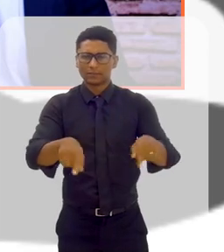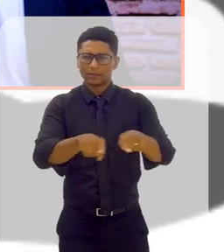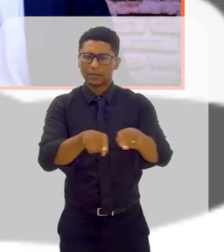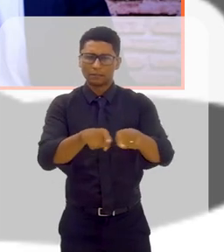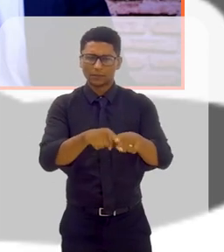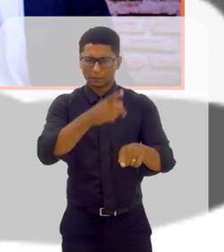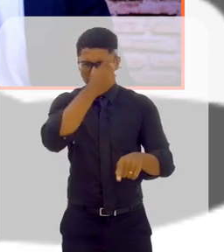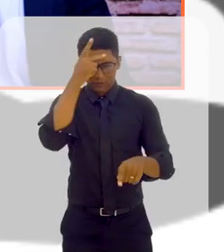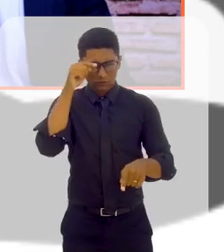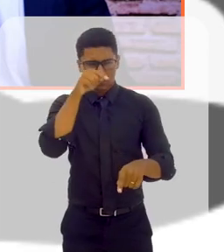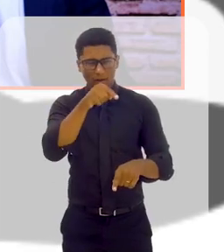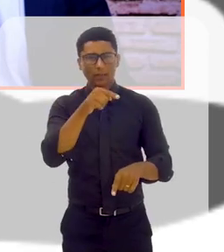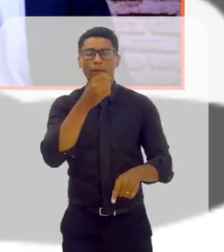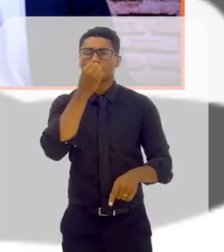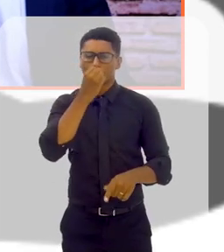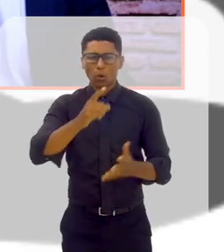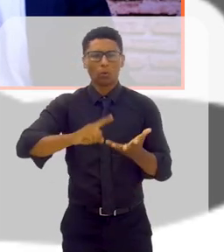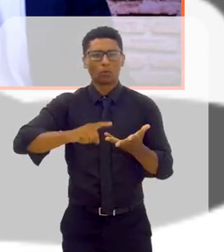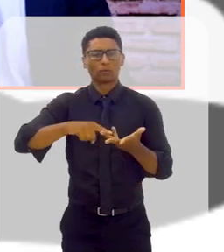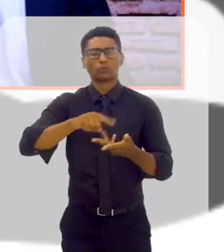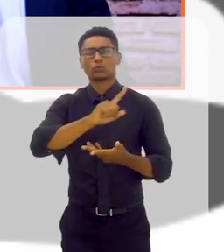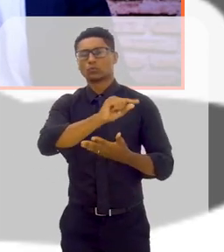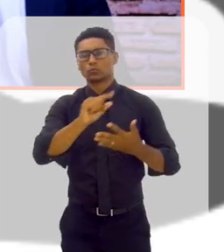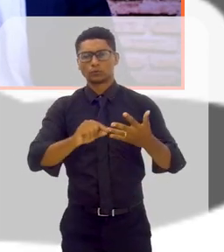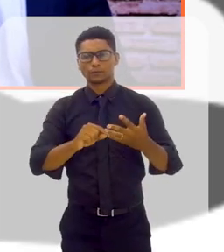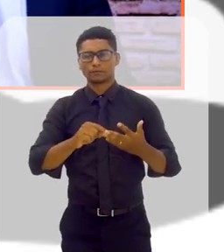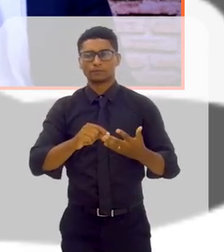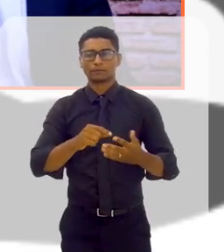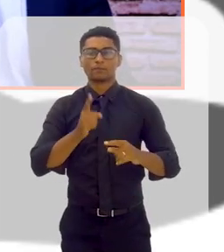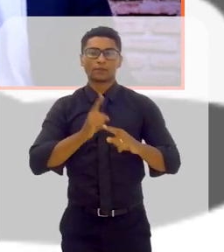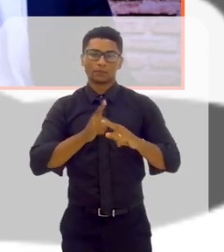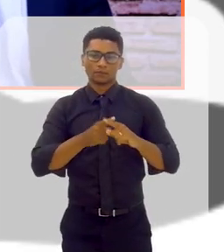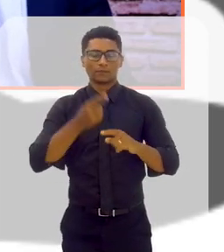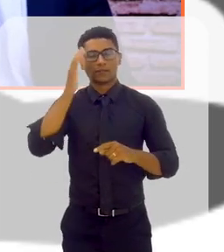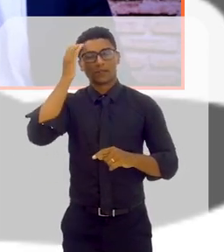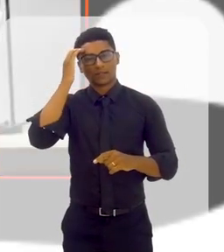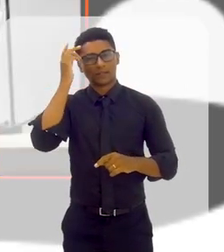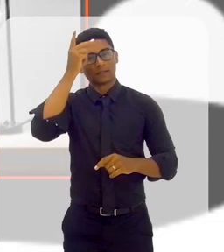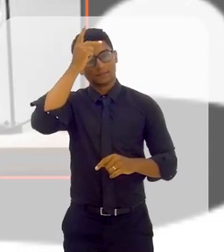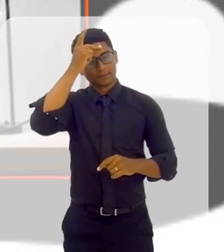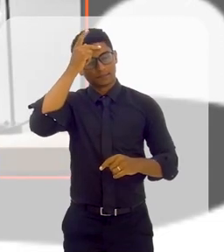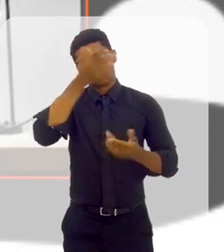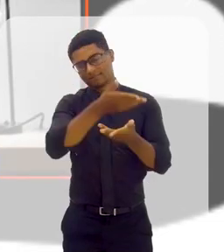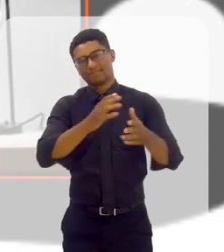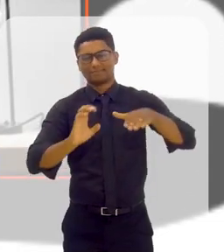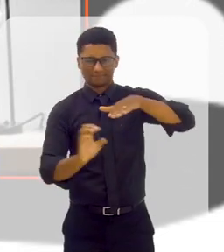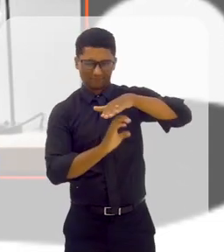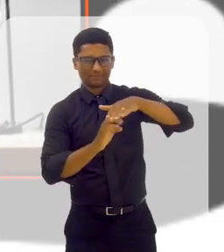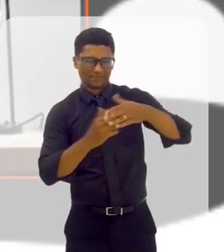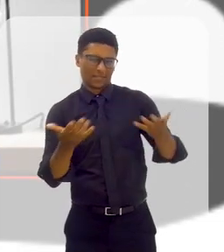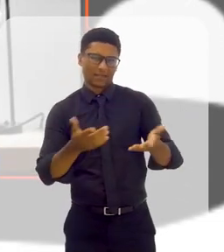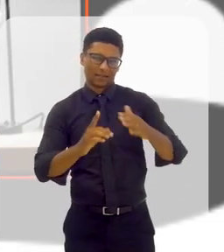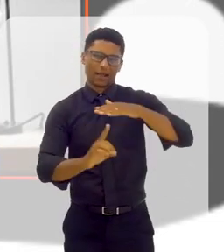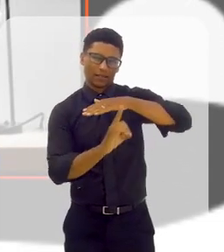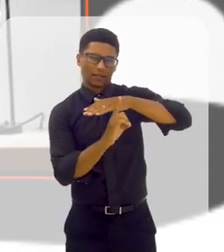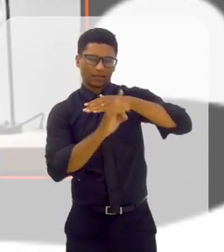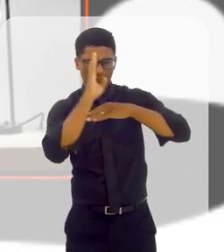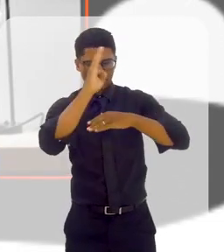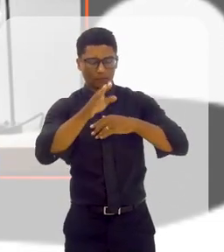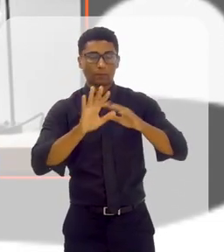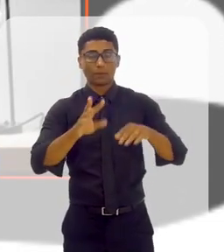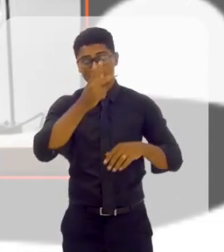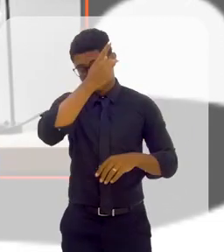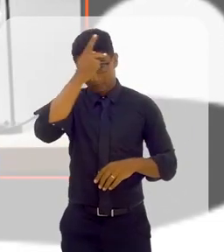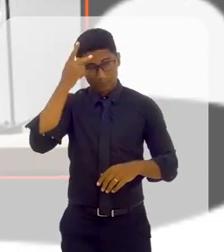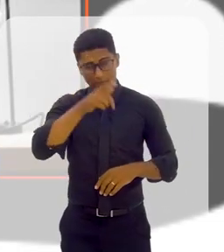pessoa se beneficia em alguma coisa quando pessoa física porque eu já entendi que as indústrias são o seu maior cliente presentemente mas as pessoas